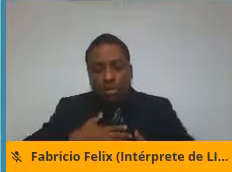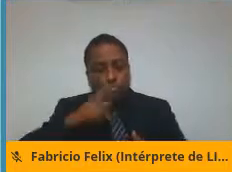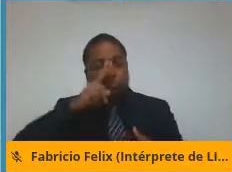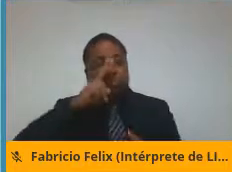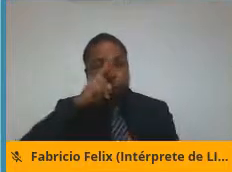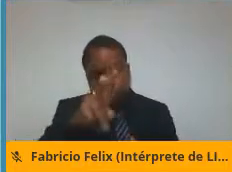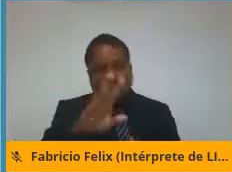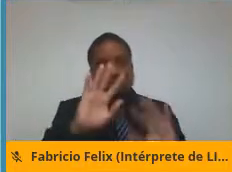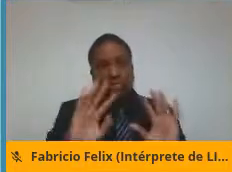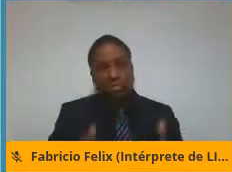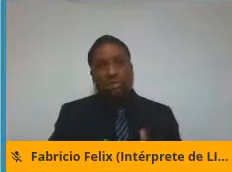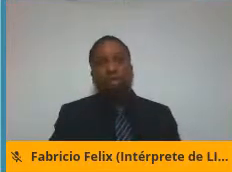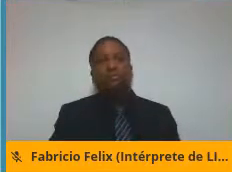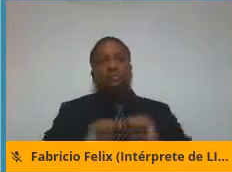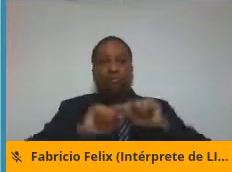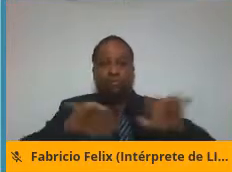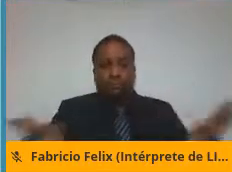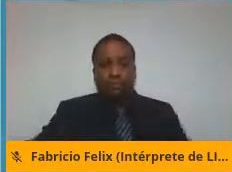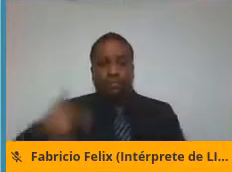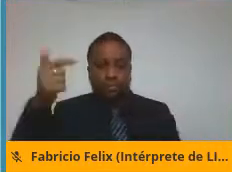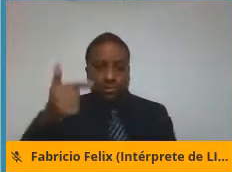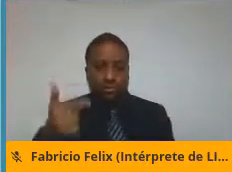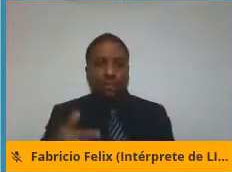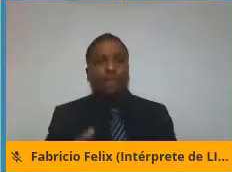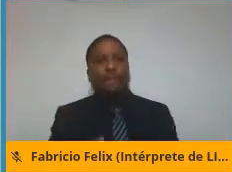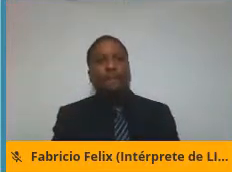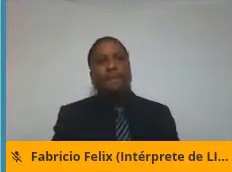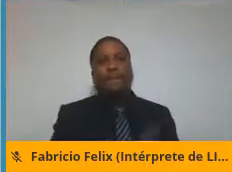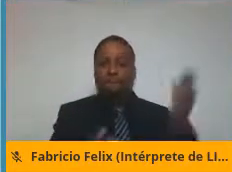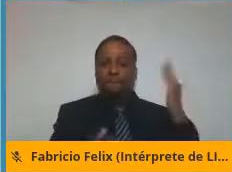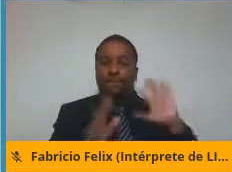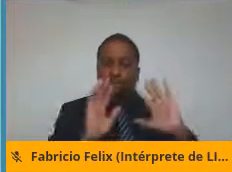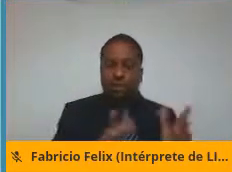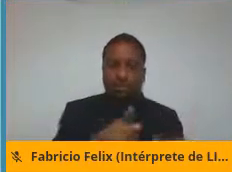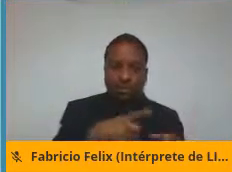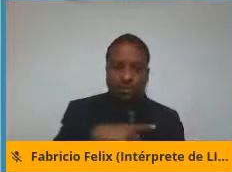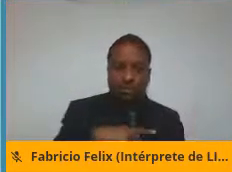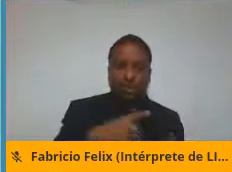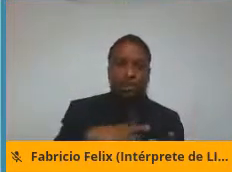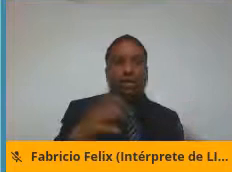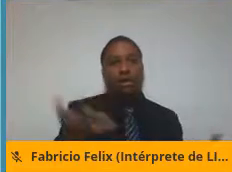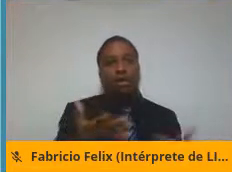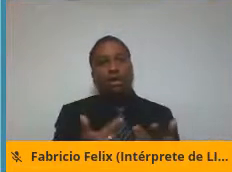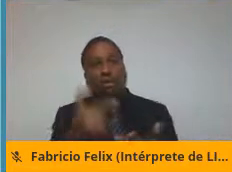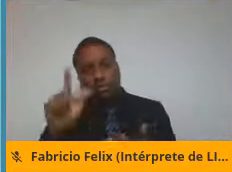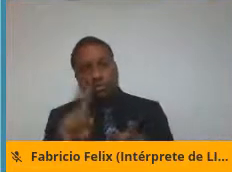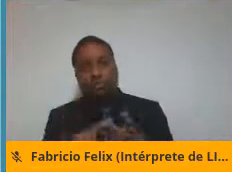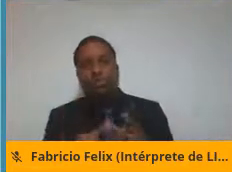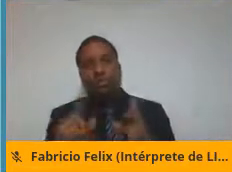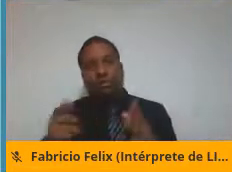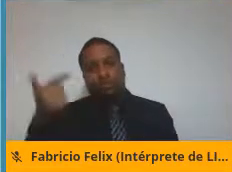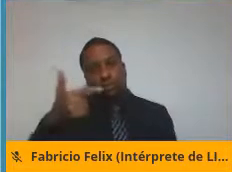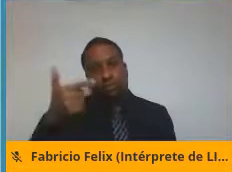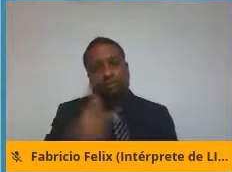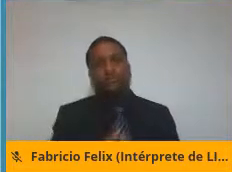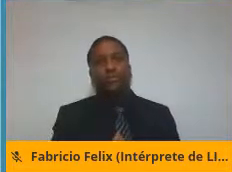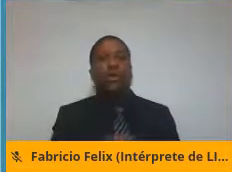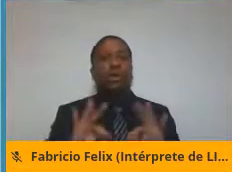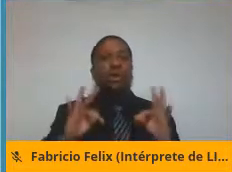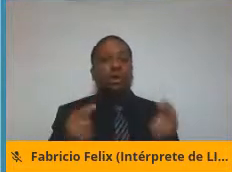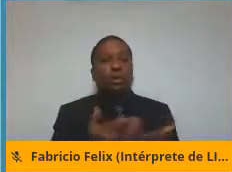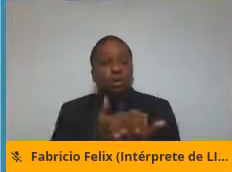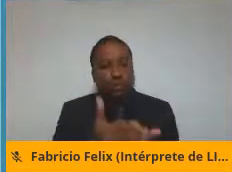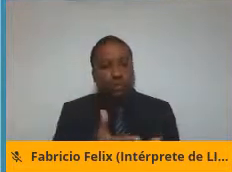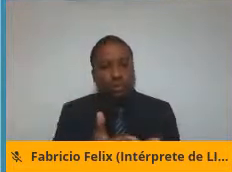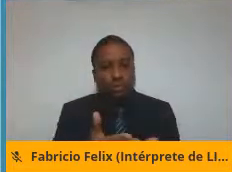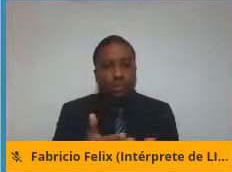já em um segundo momento. A gente já teve uma outra condição, por isso que ela é SARS-CoV-2. E aí tudo começou, né? A gente ainda